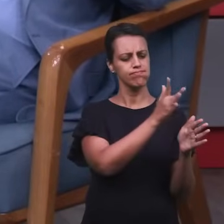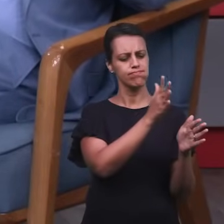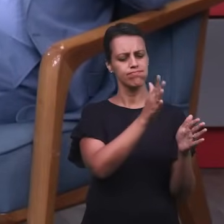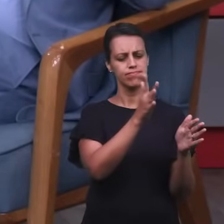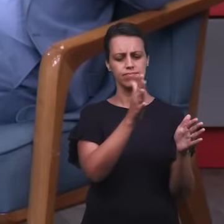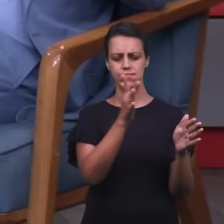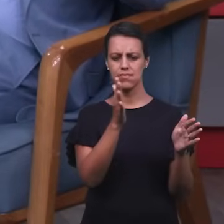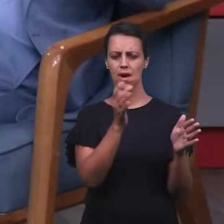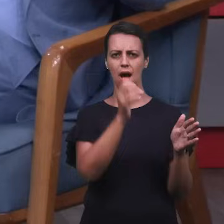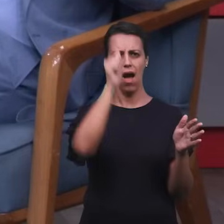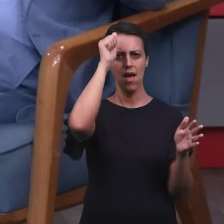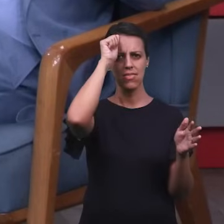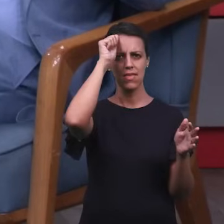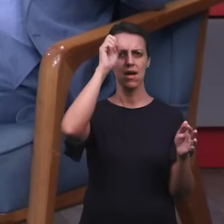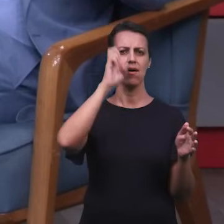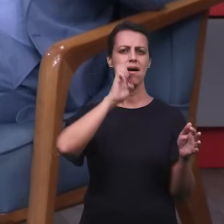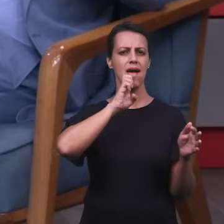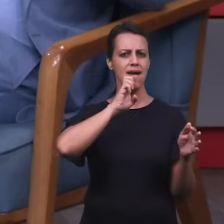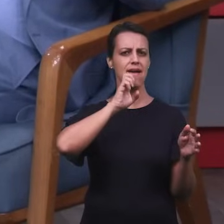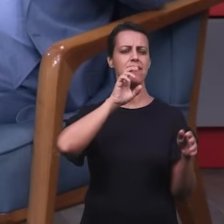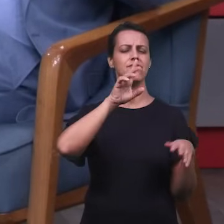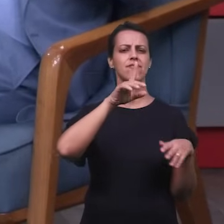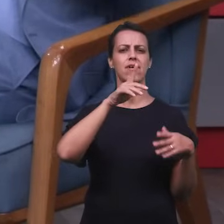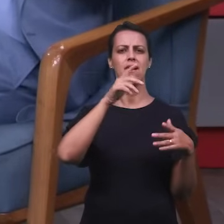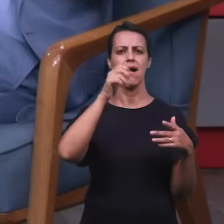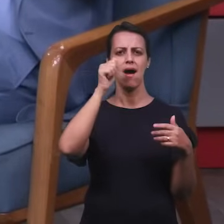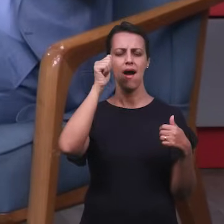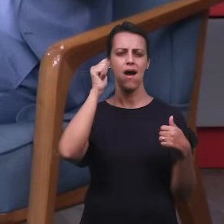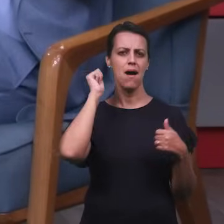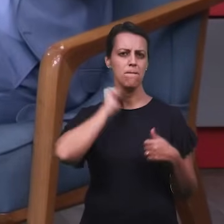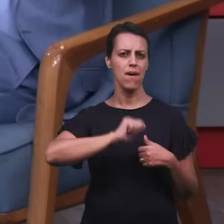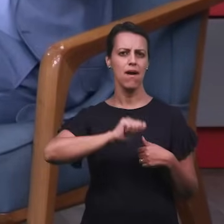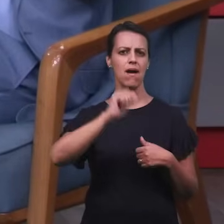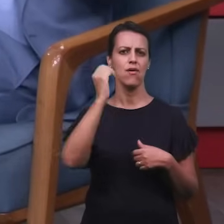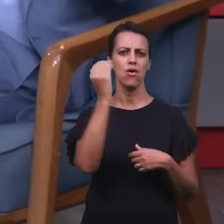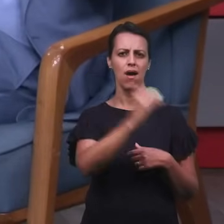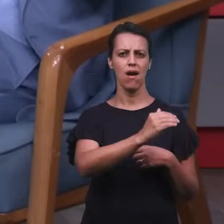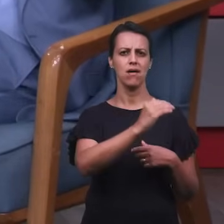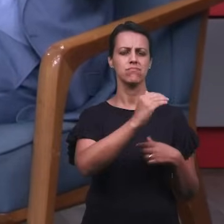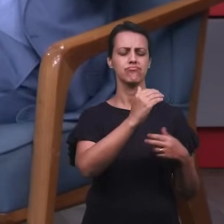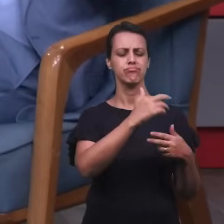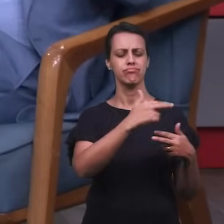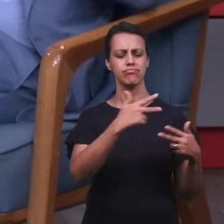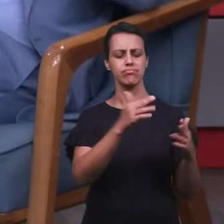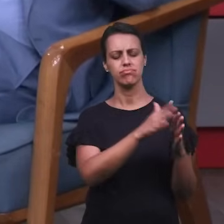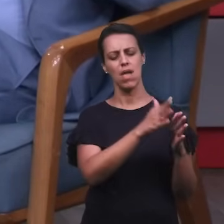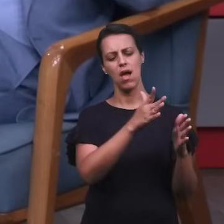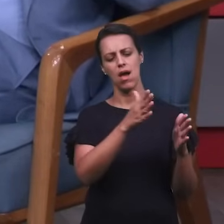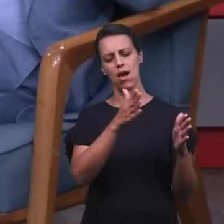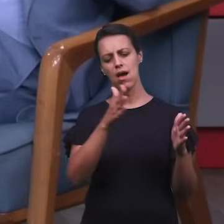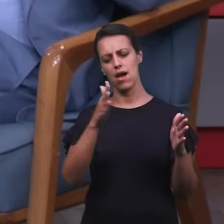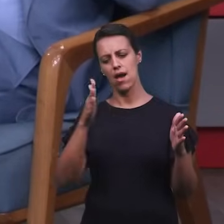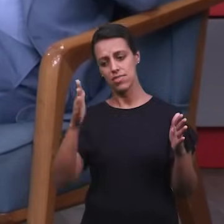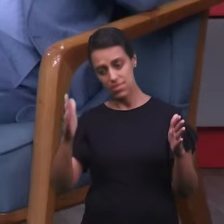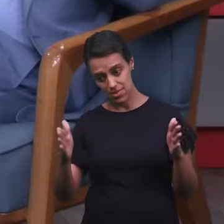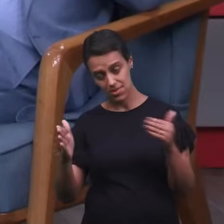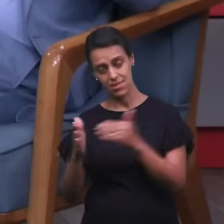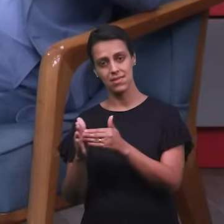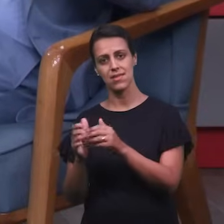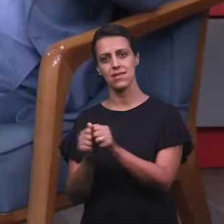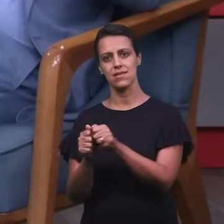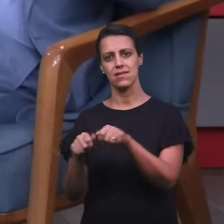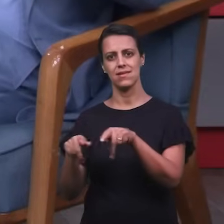isso, experiência de Abel e Caim, passamos todo o Velho Testamento, entramos no Novo, até o livro de Apocalipse.